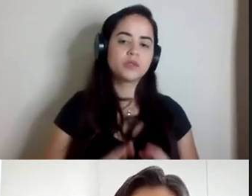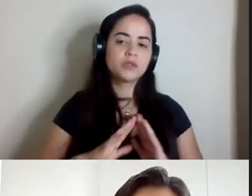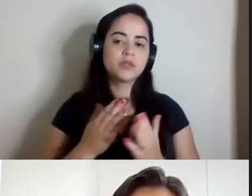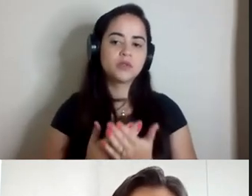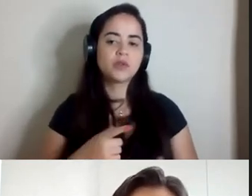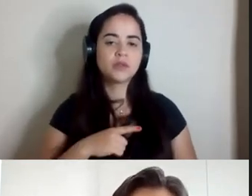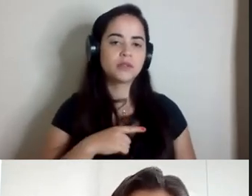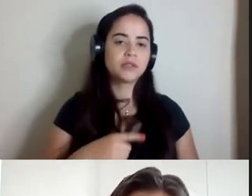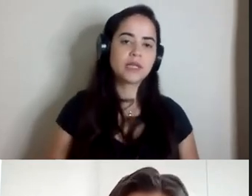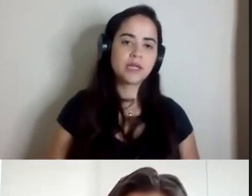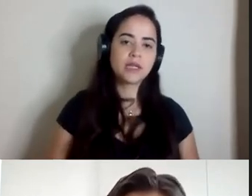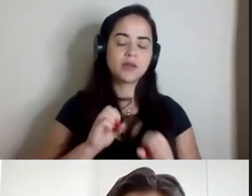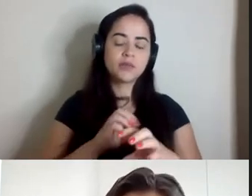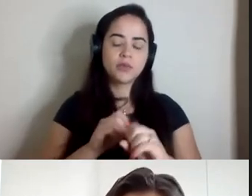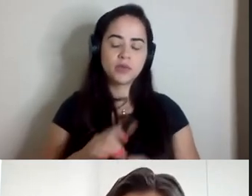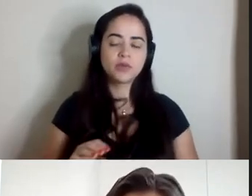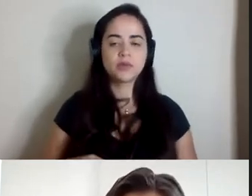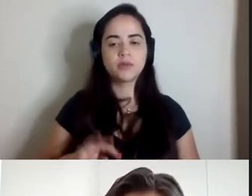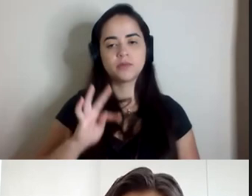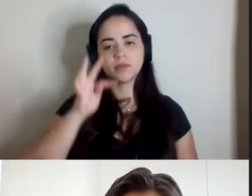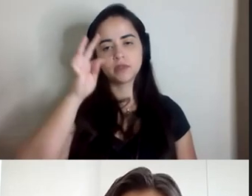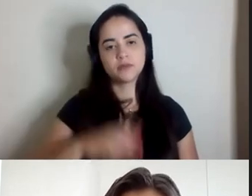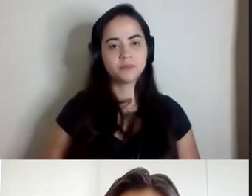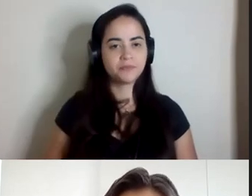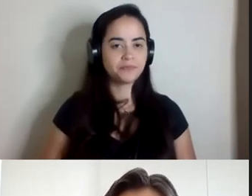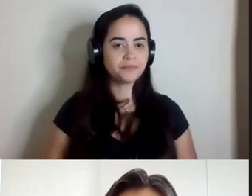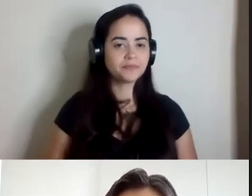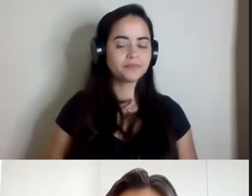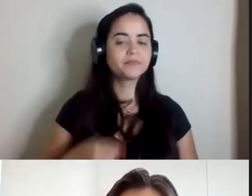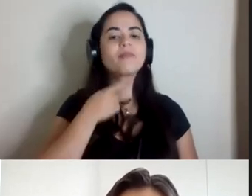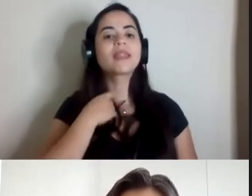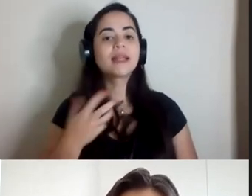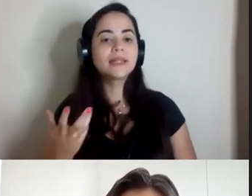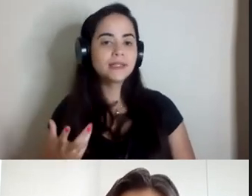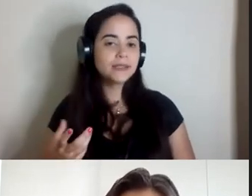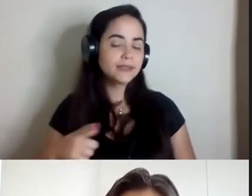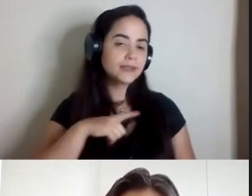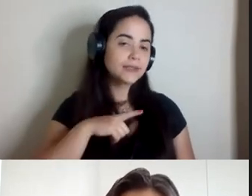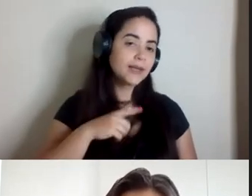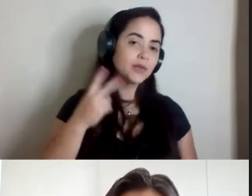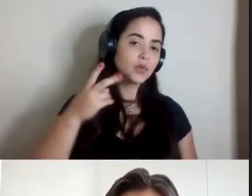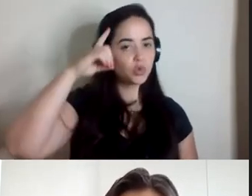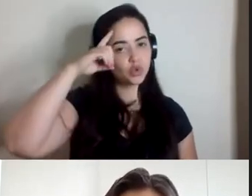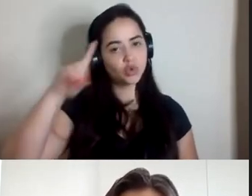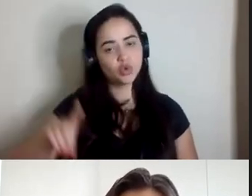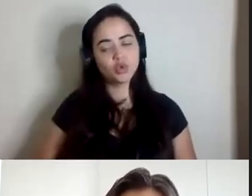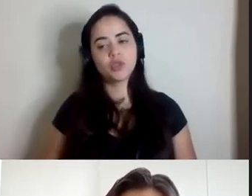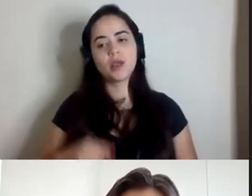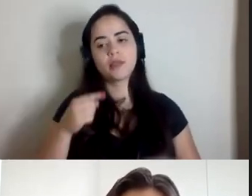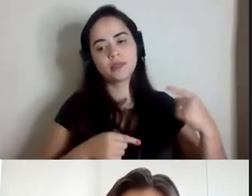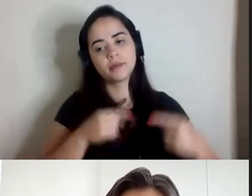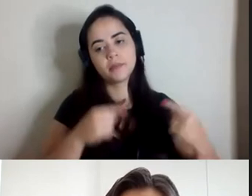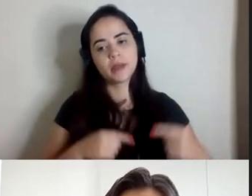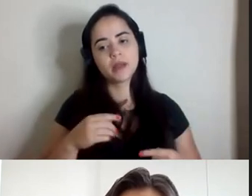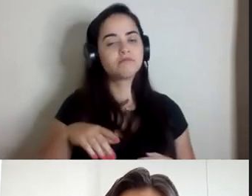nós tenhamos esses dois dias de um debate interessante, que os alunos que já têm as produções